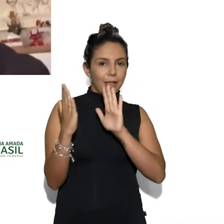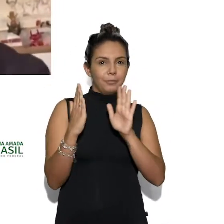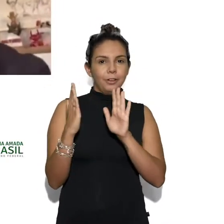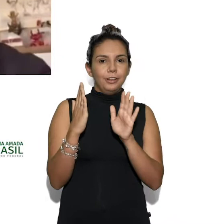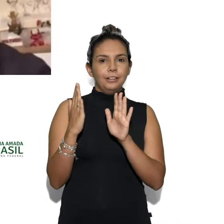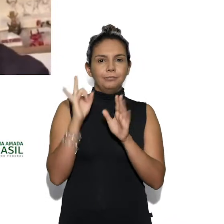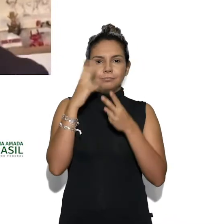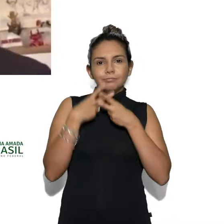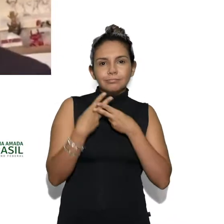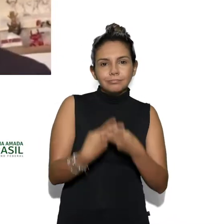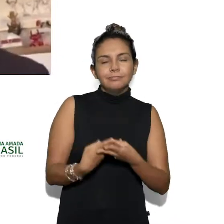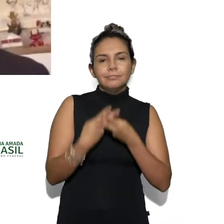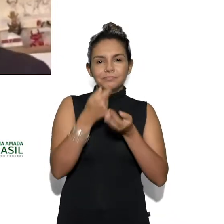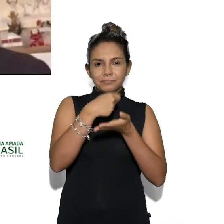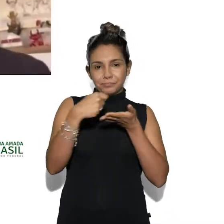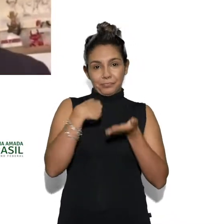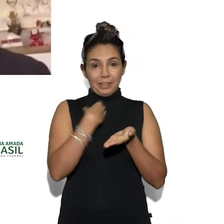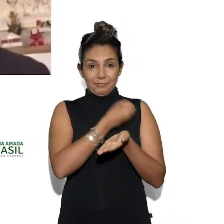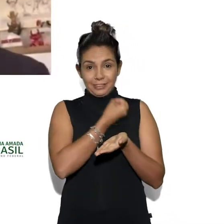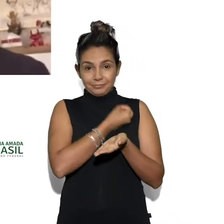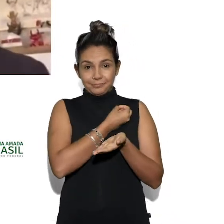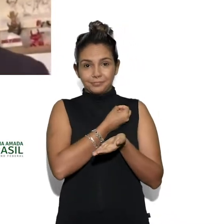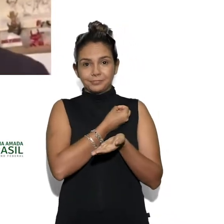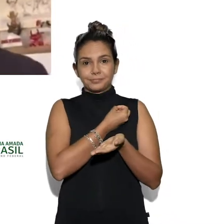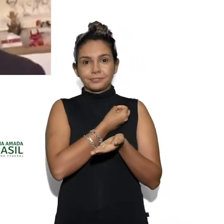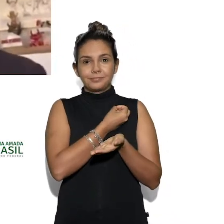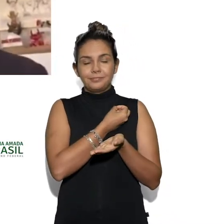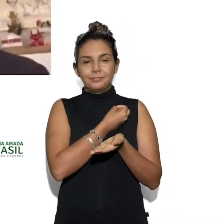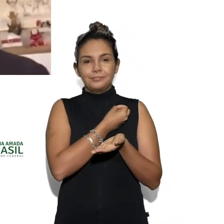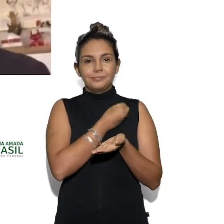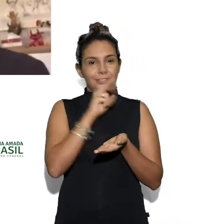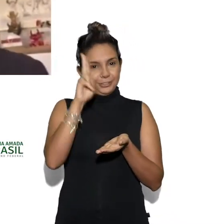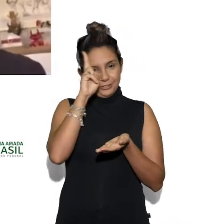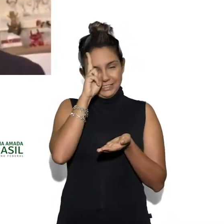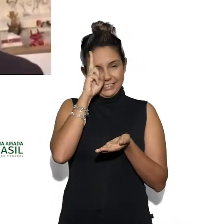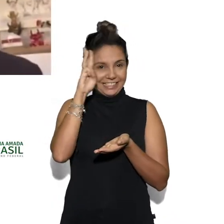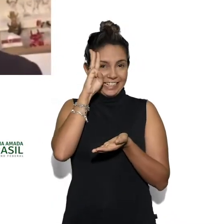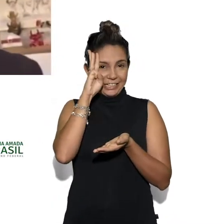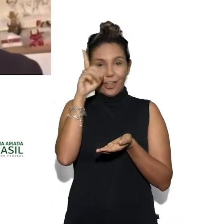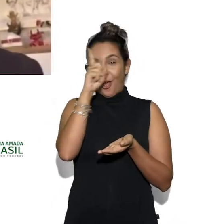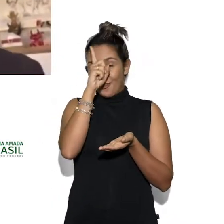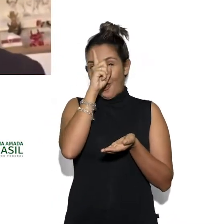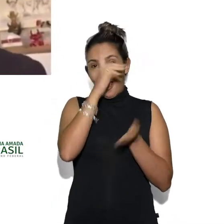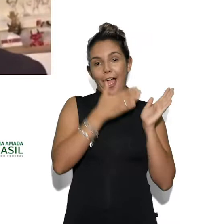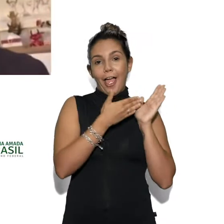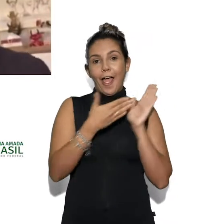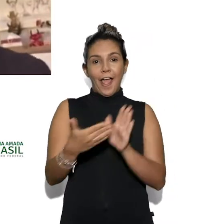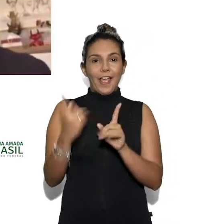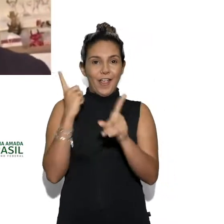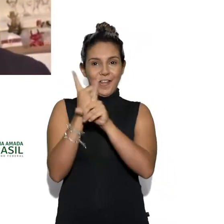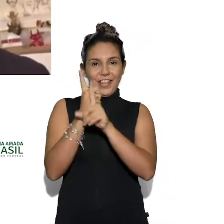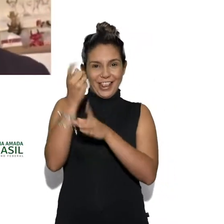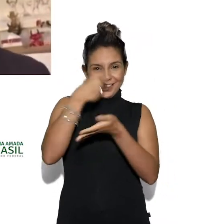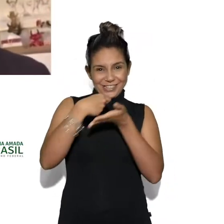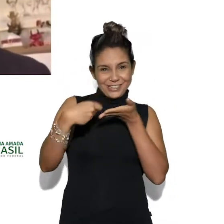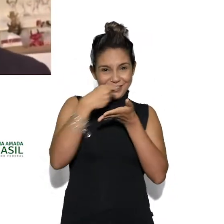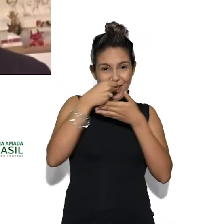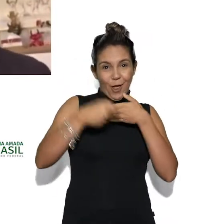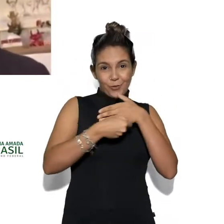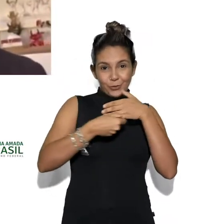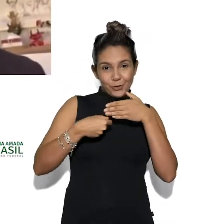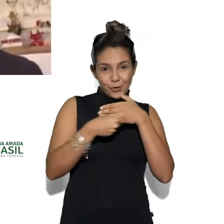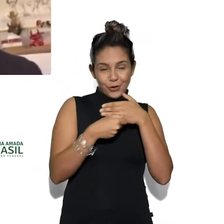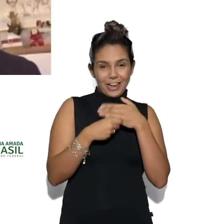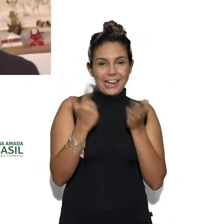só suportaria escritores na minha vida segundas e terças. O resto da semana, se alguém tivesse sequer um livro